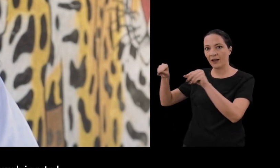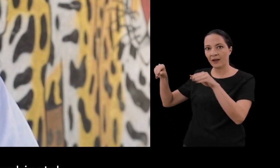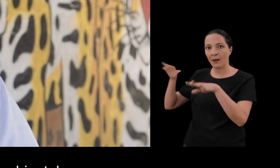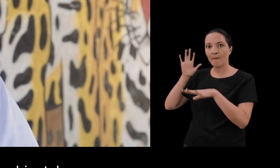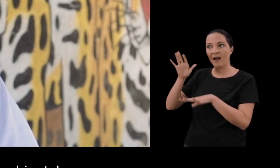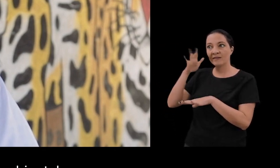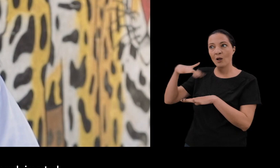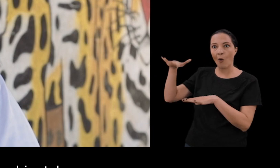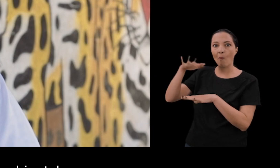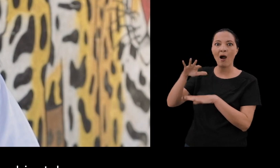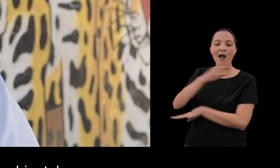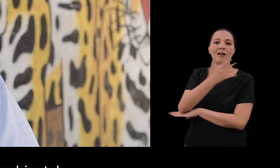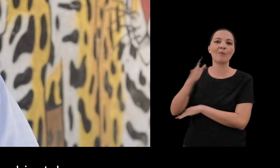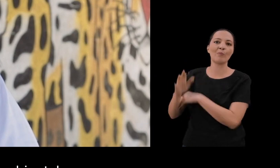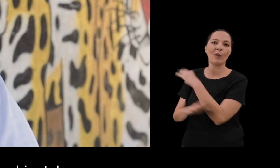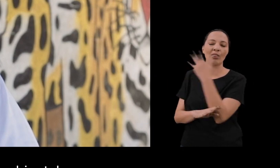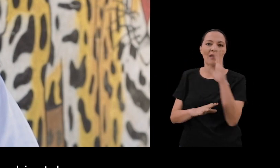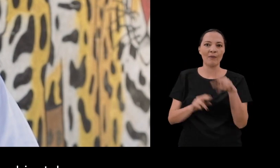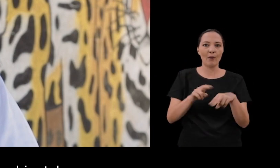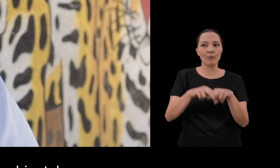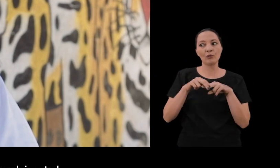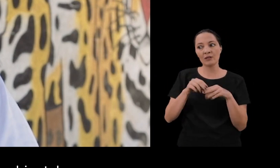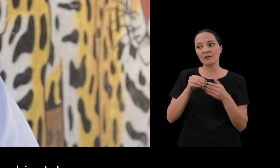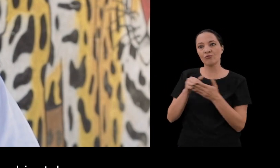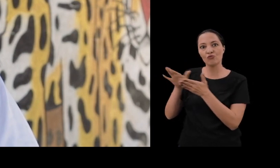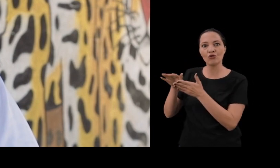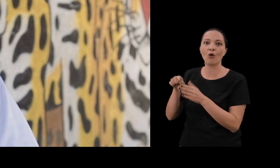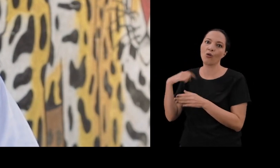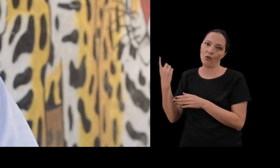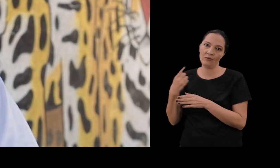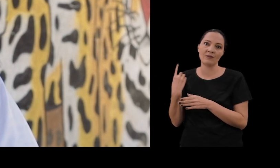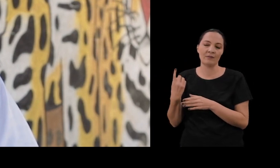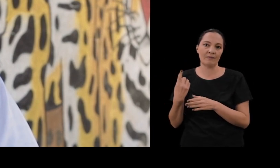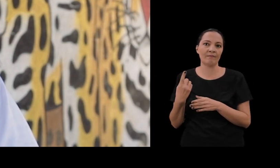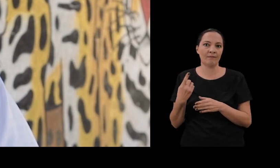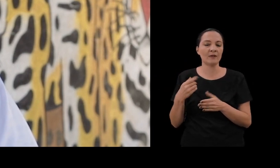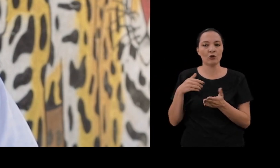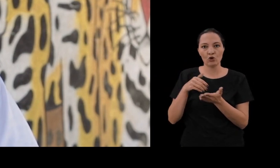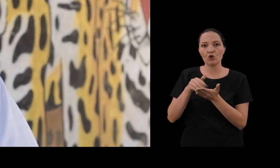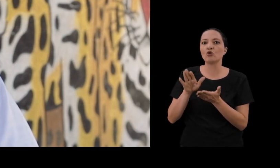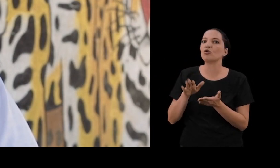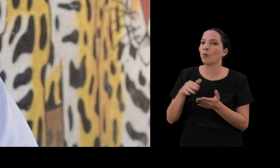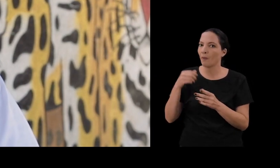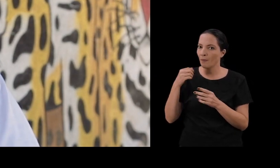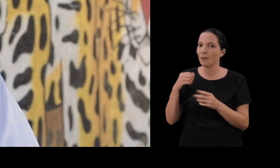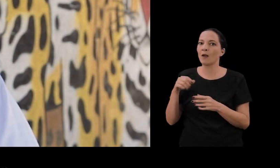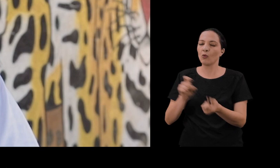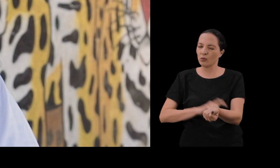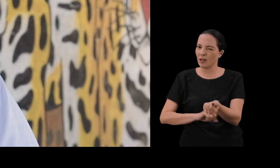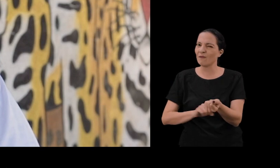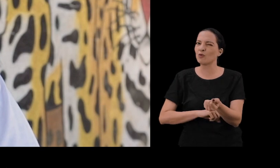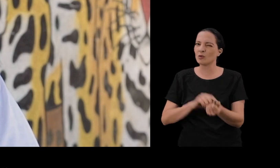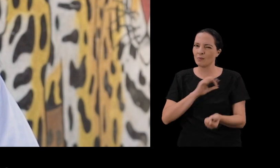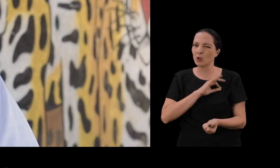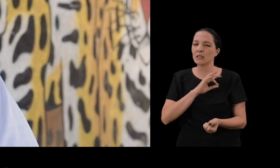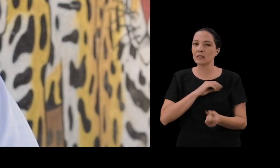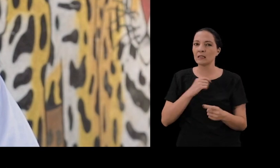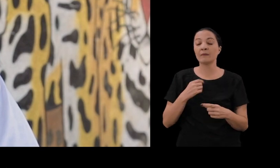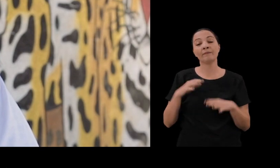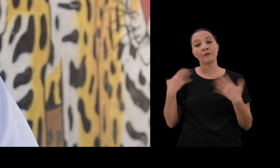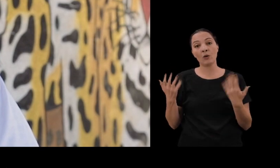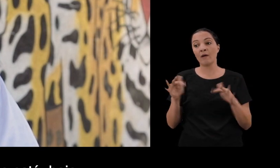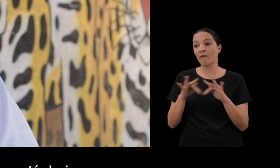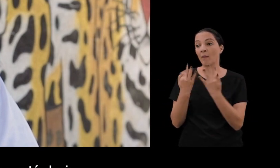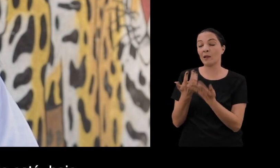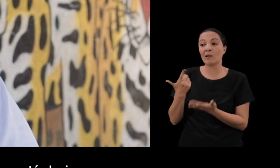ser uma área ambiental, o pessoal foi tirado de lá. Então, assim, foi tirado com truculências. Devido às famílias não ter